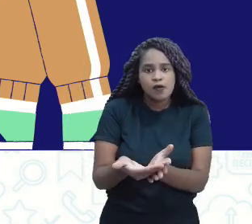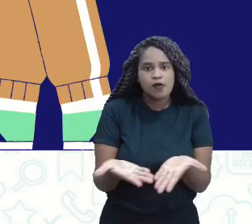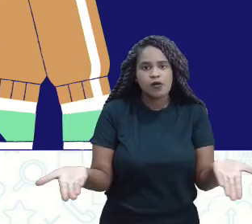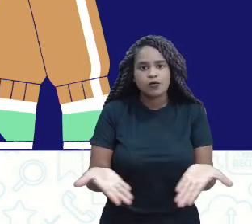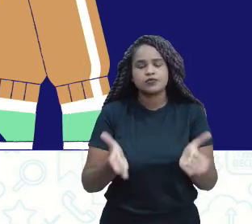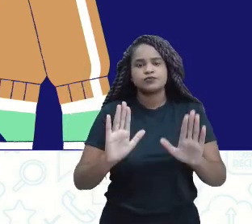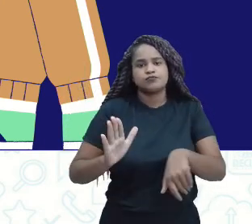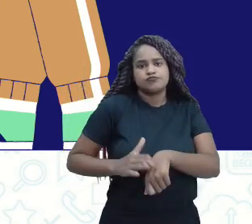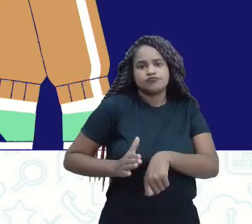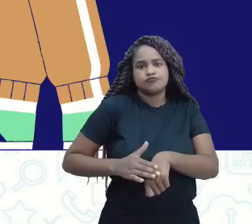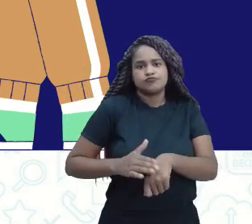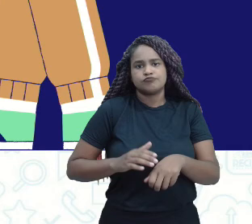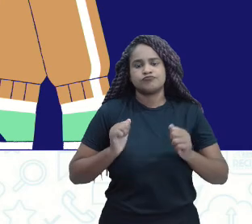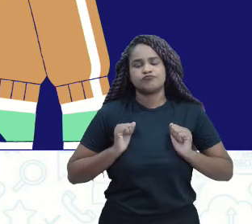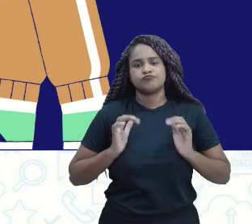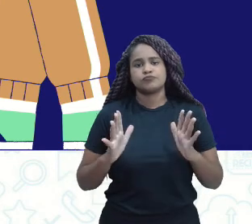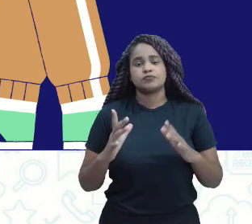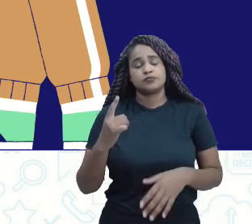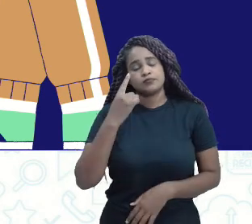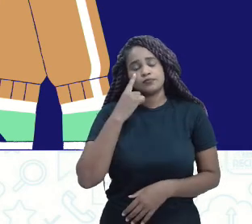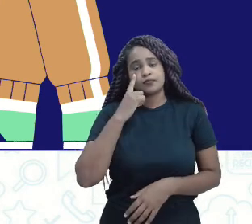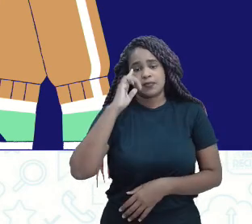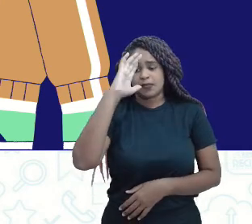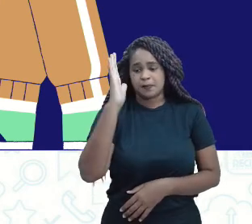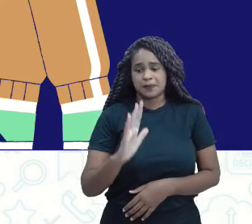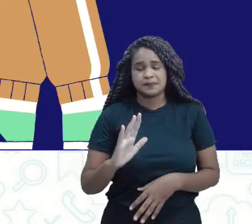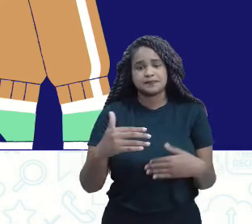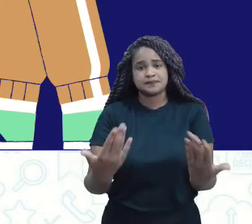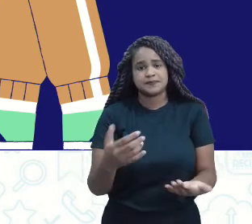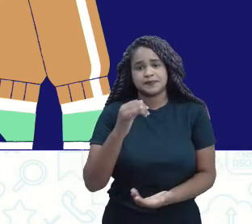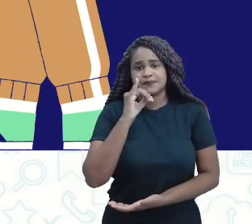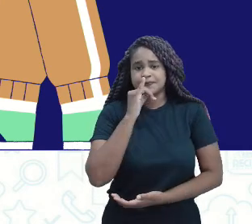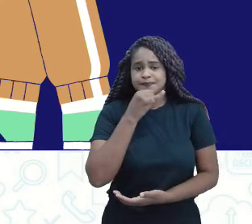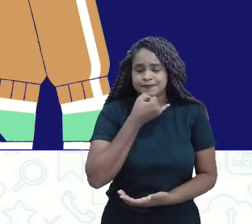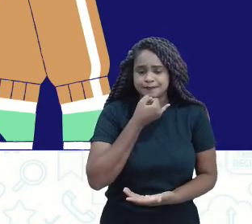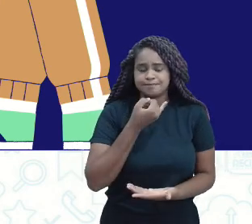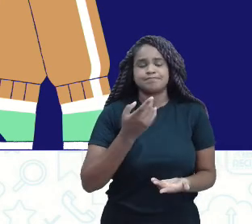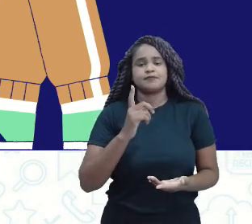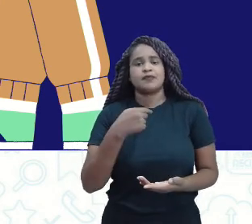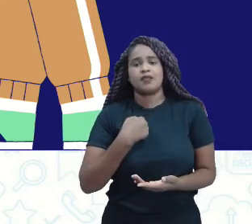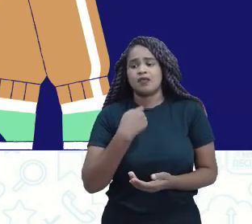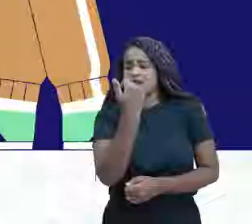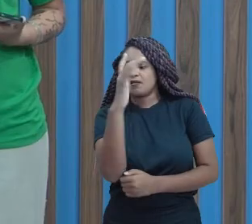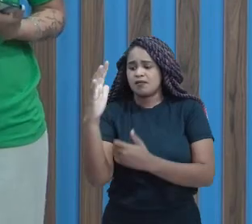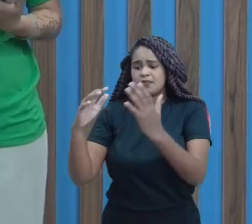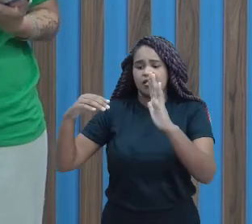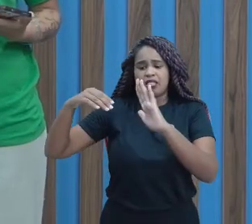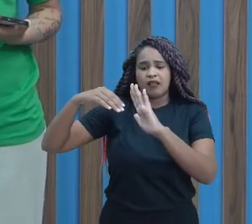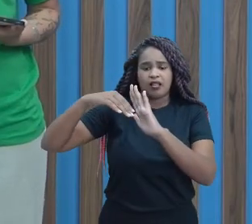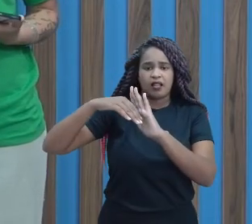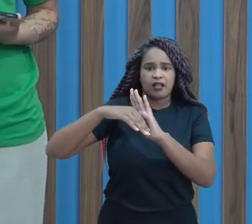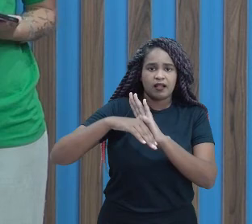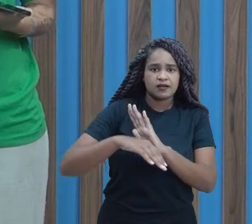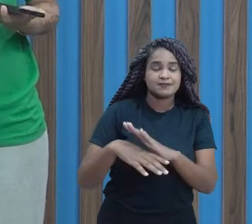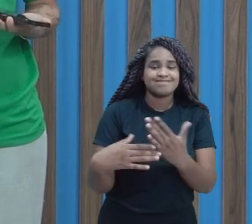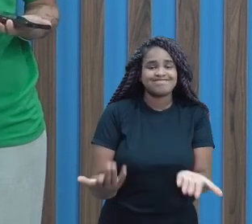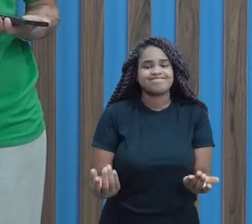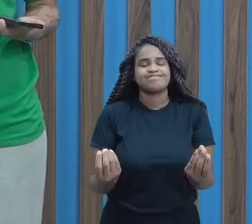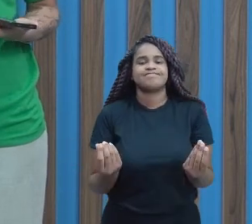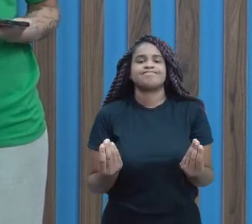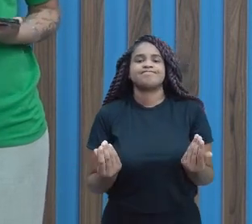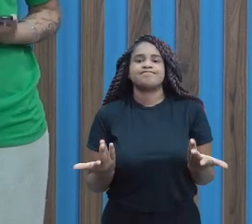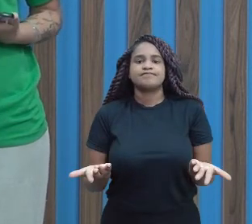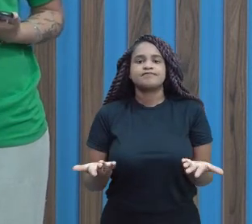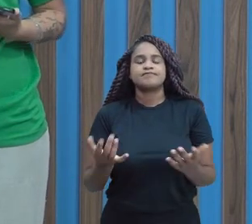um Brasil, né, que infelizmente a gente vive um certo retrocesso ambiental e a gente está longe,